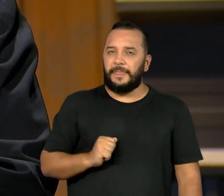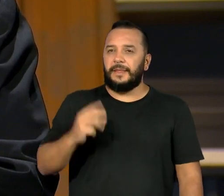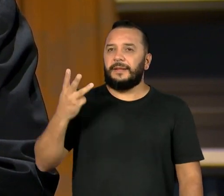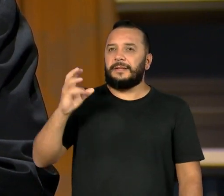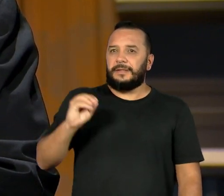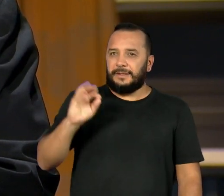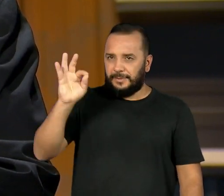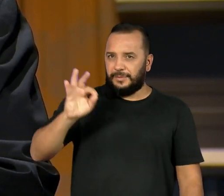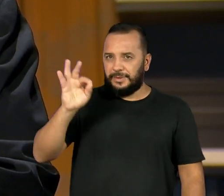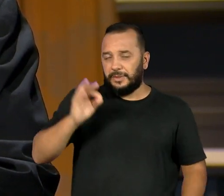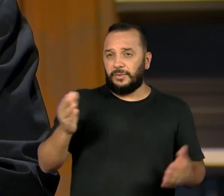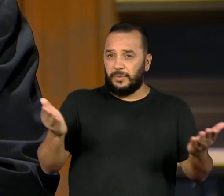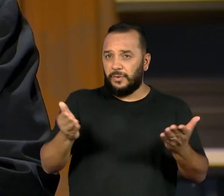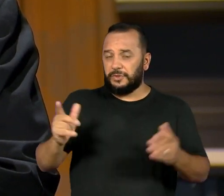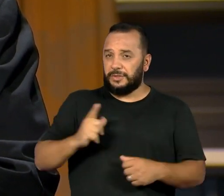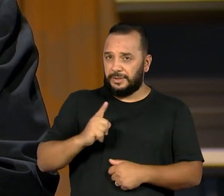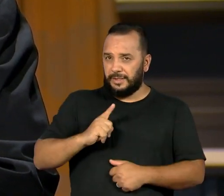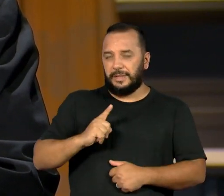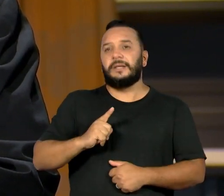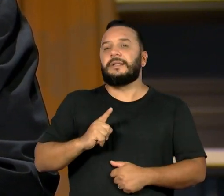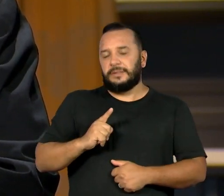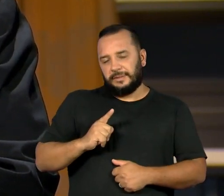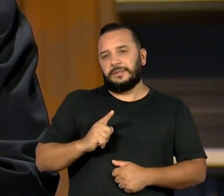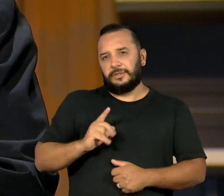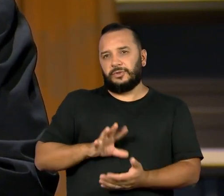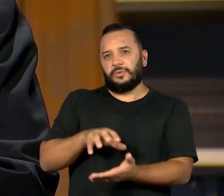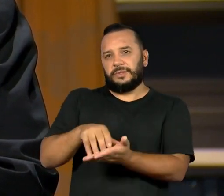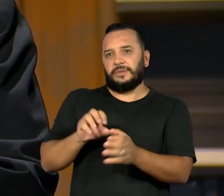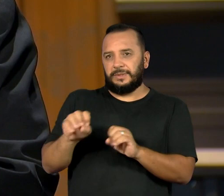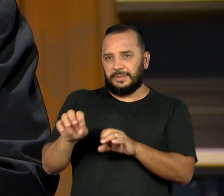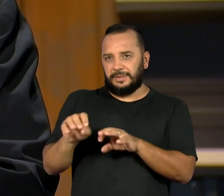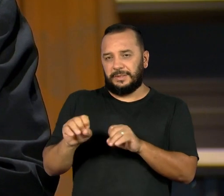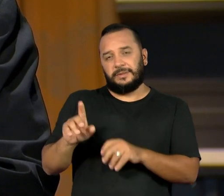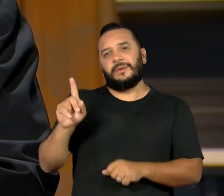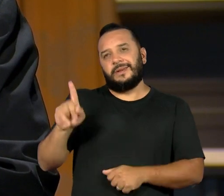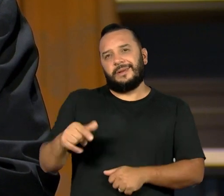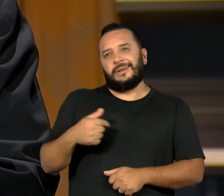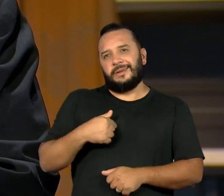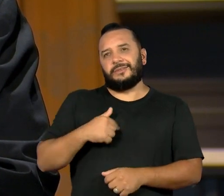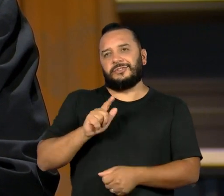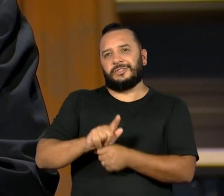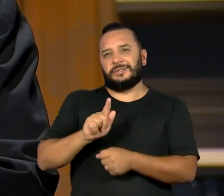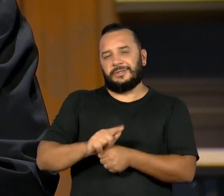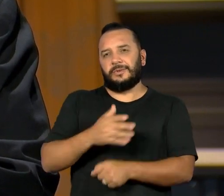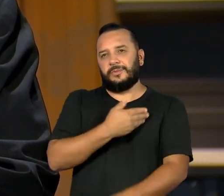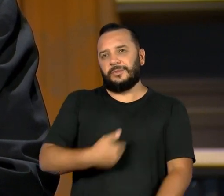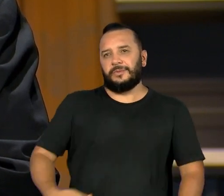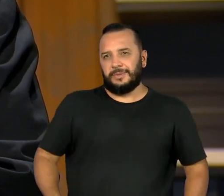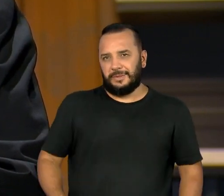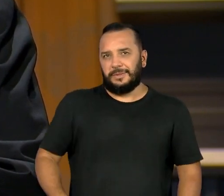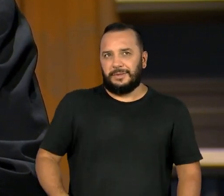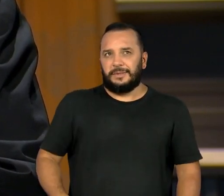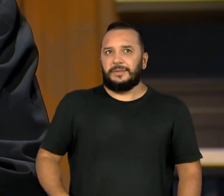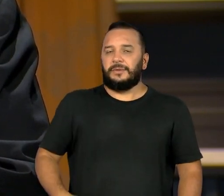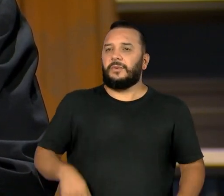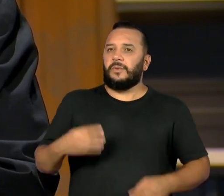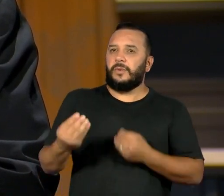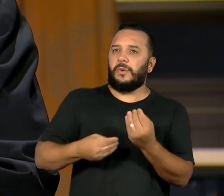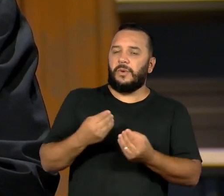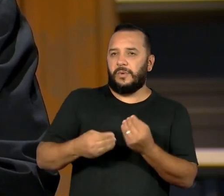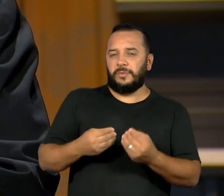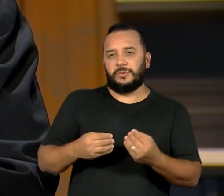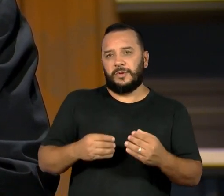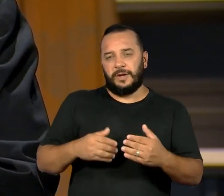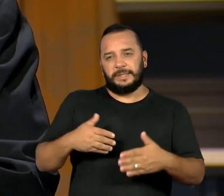80% hoje do que a gente tem como instituição de ensino enfim, de gestão pública. E como a gente quer empurrar o ponteiro, é aí que a